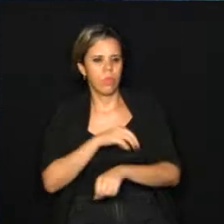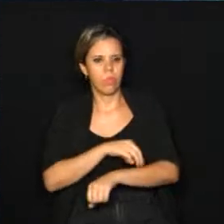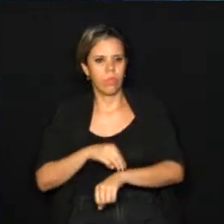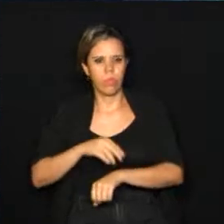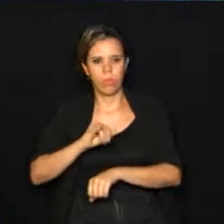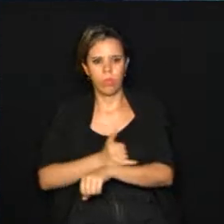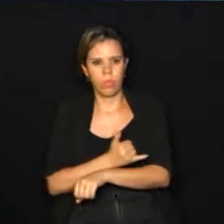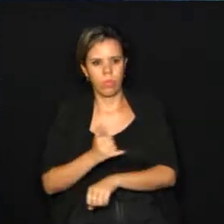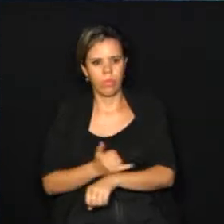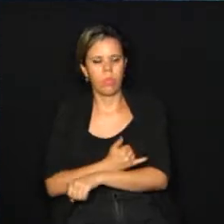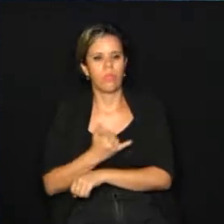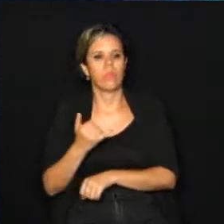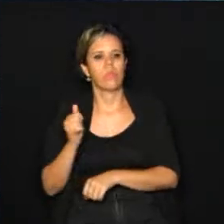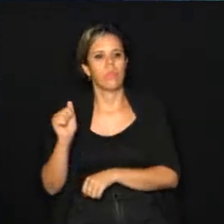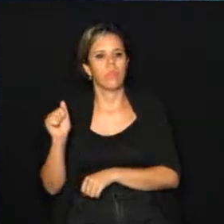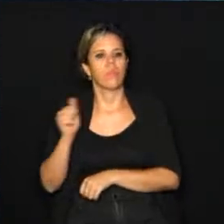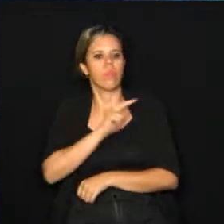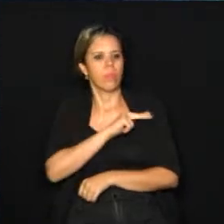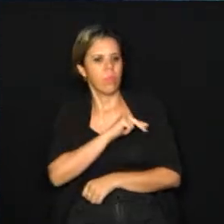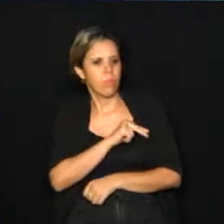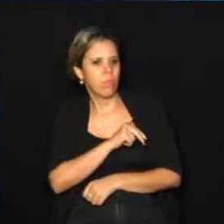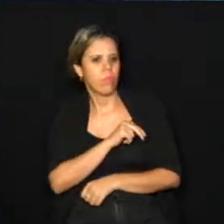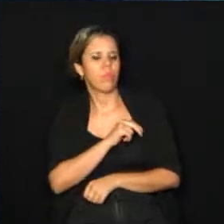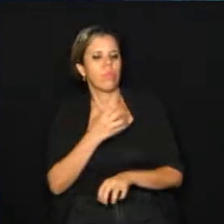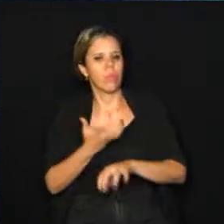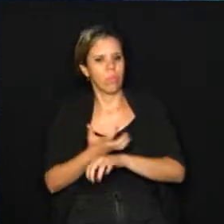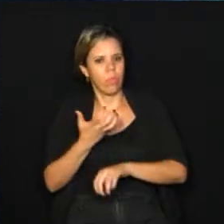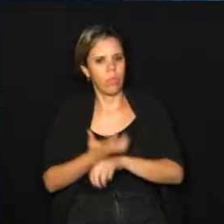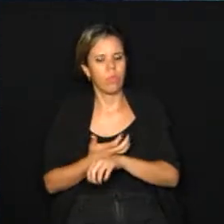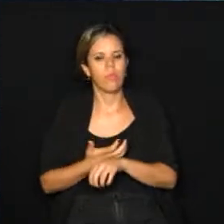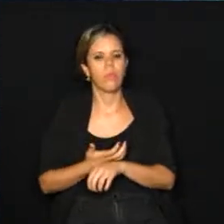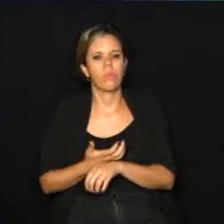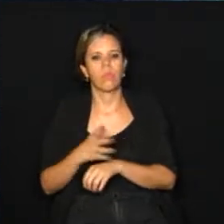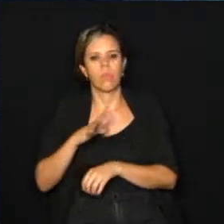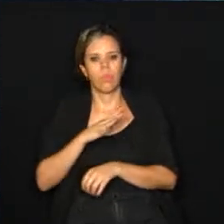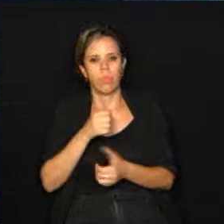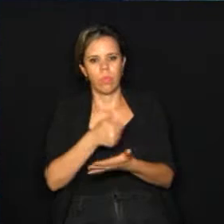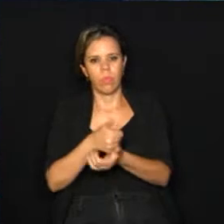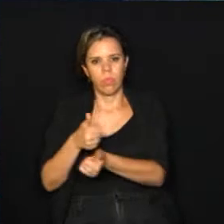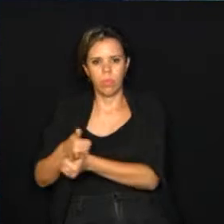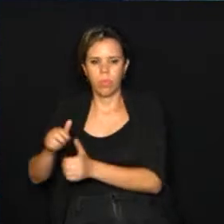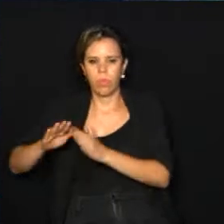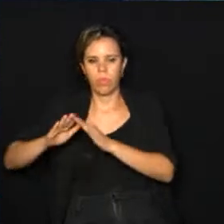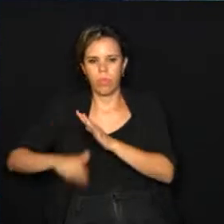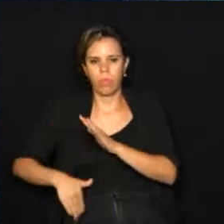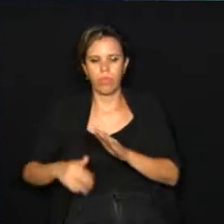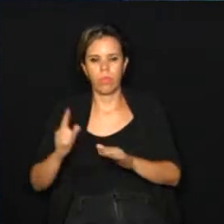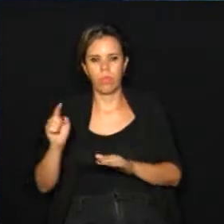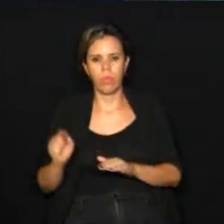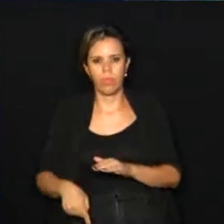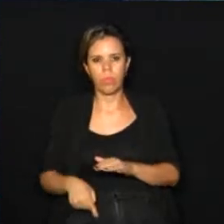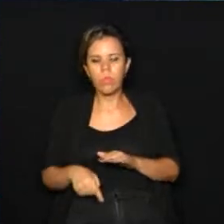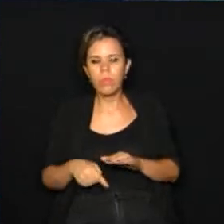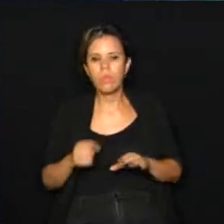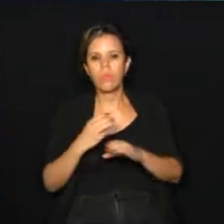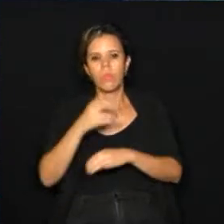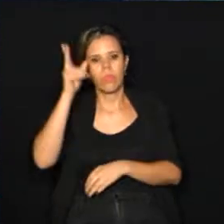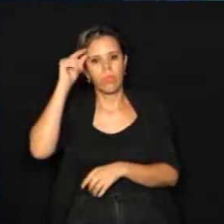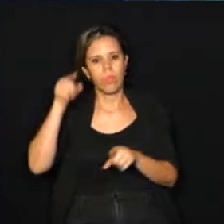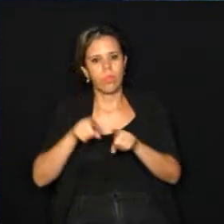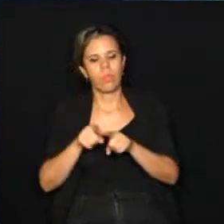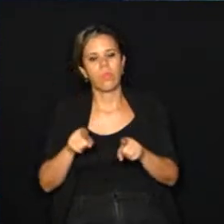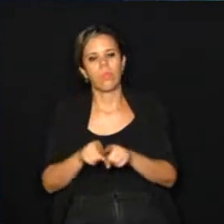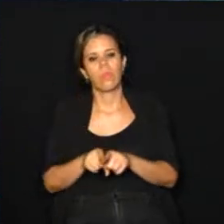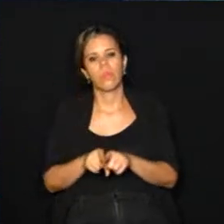Jaguariúna, Arthur Nogueira, Nova Odessa. E aí as cidades da nossa região que têm menos de 1.000 casos são Engenheiro Coelho,